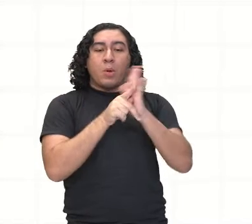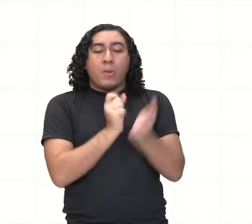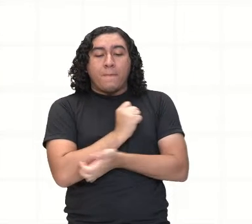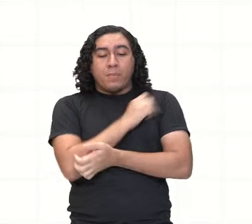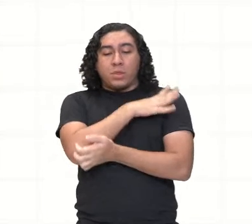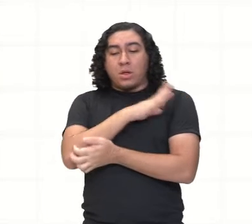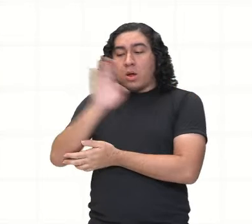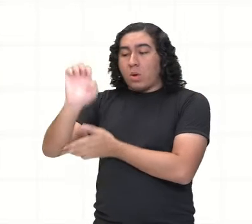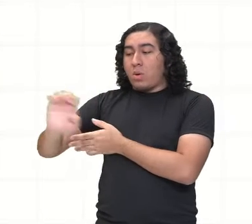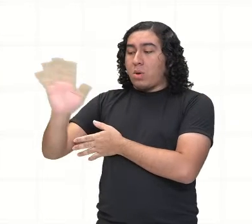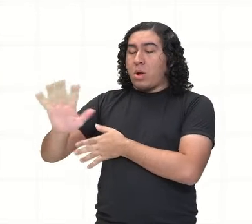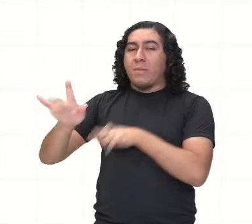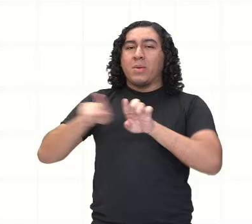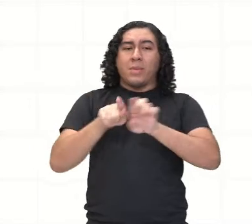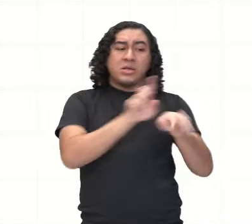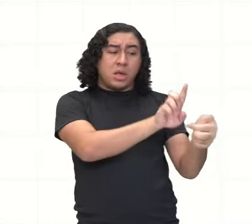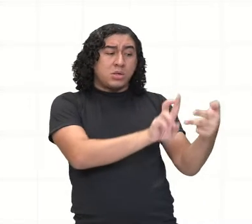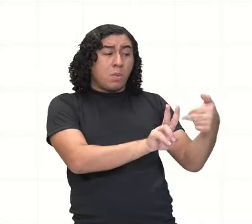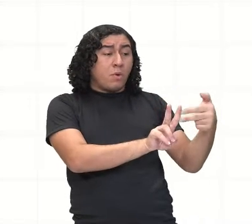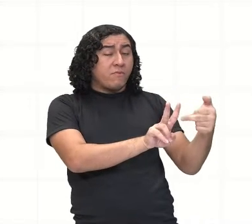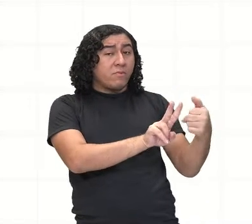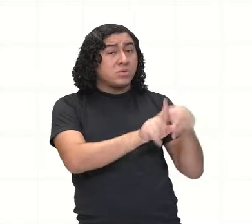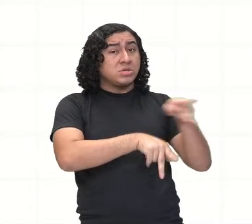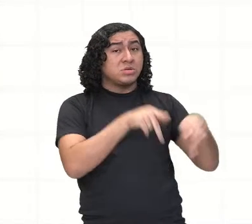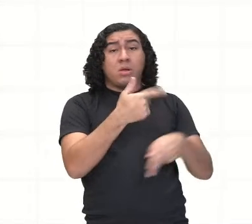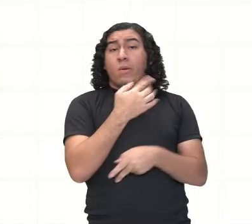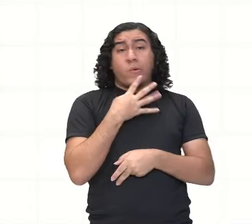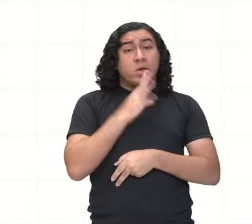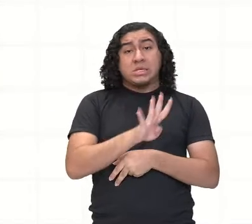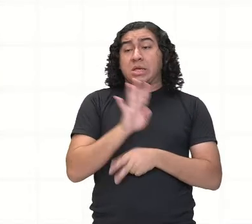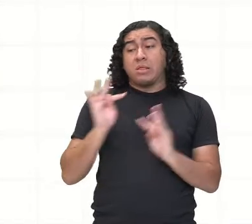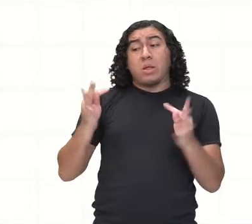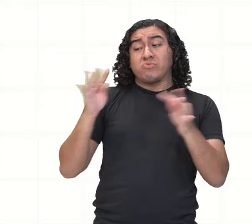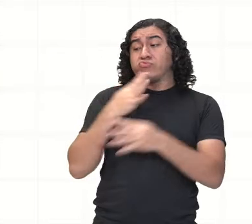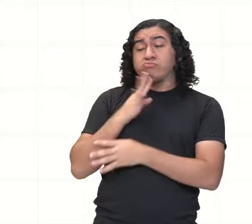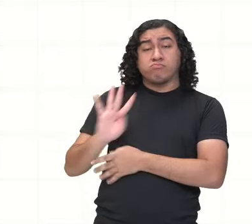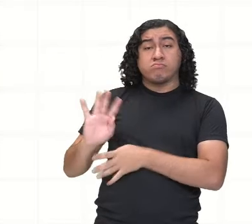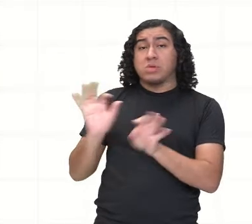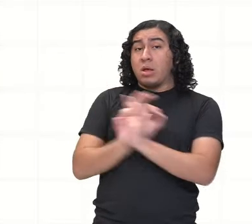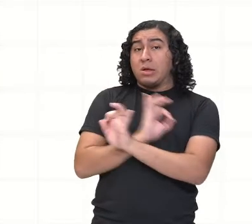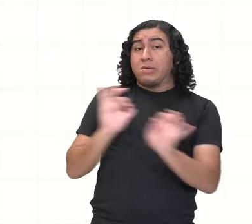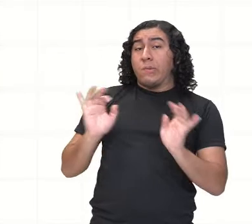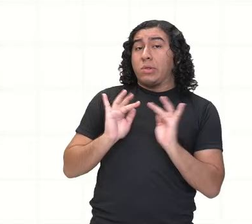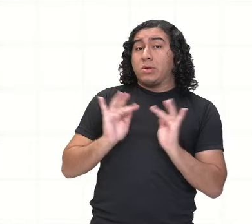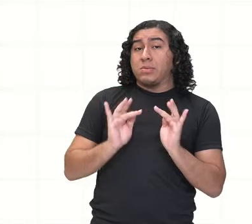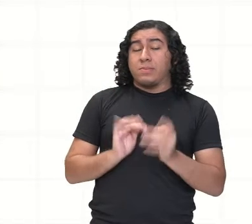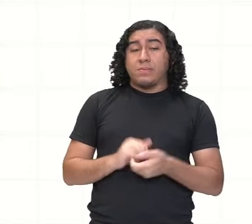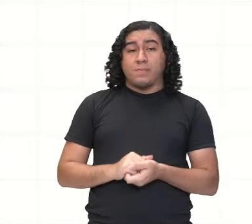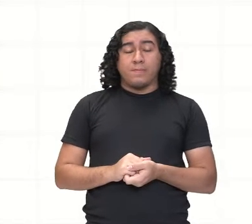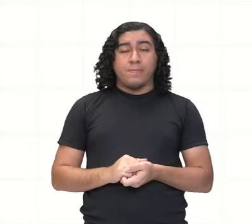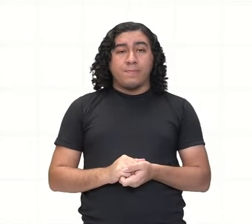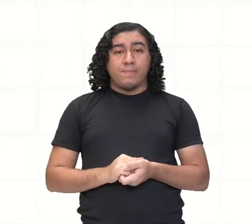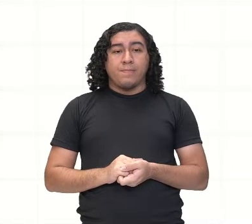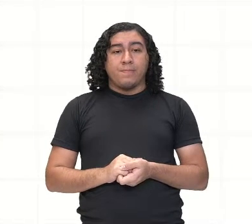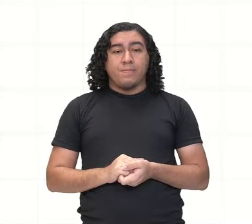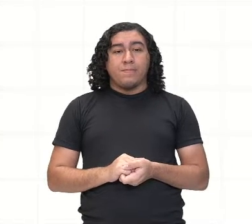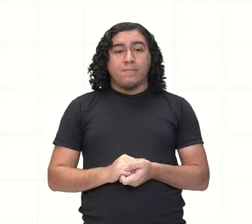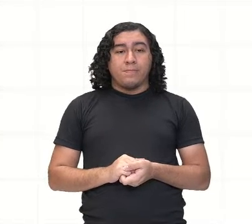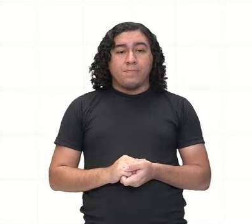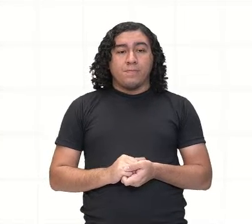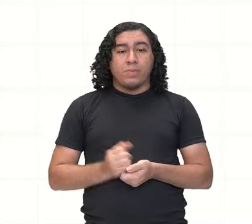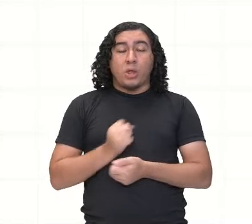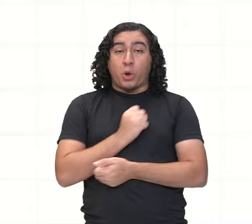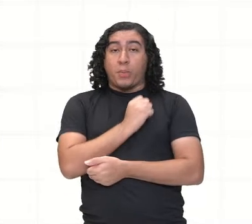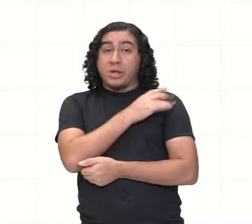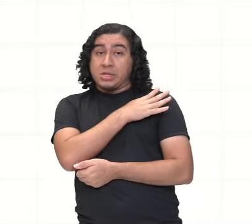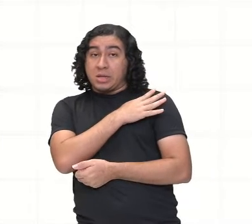europeus, enquanto que os nativos, eles não conheciam essa tecnologia. Em relação a essa questão militar,